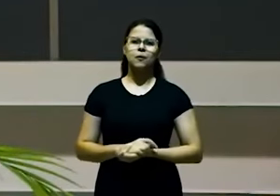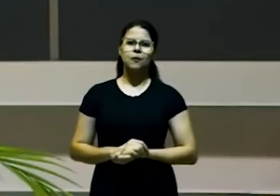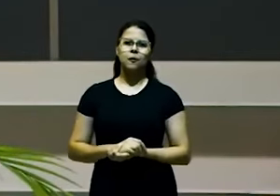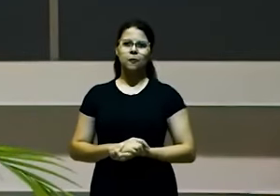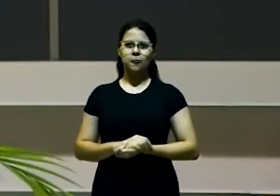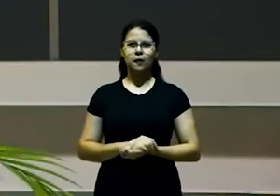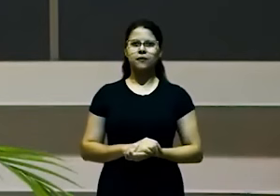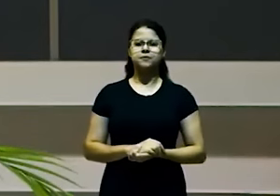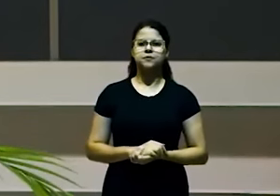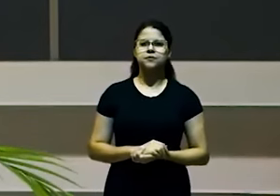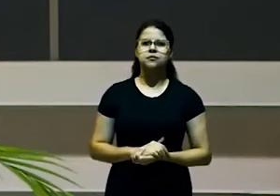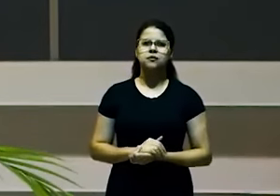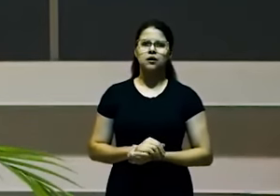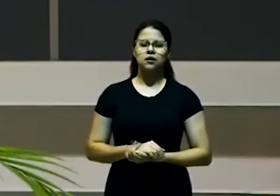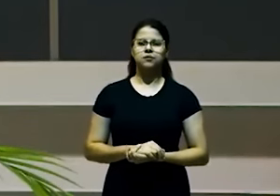assentar